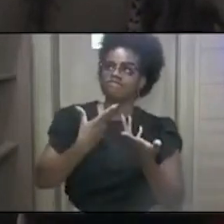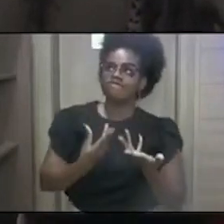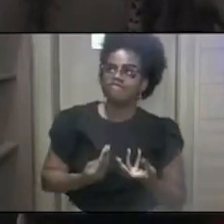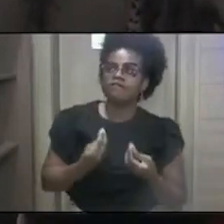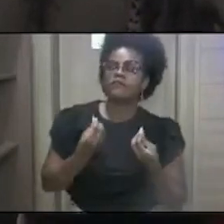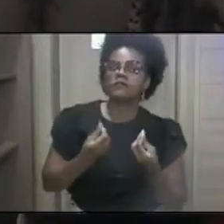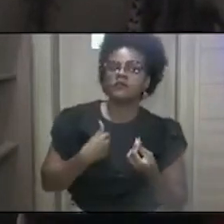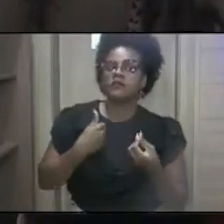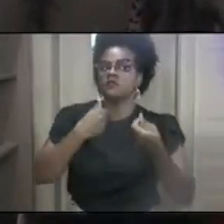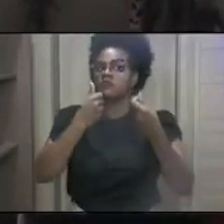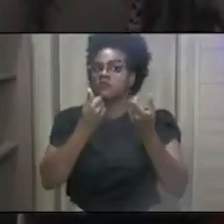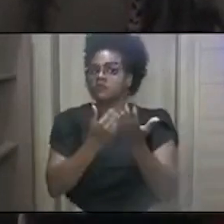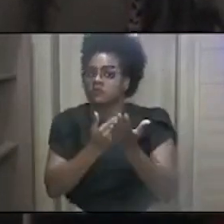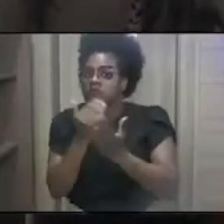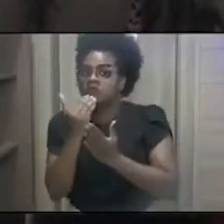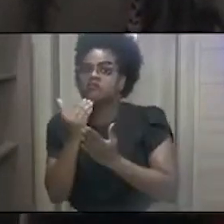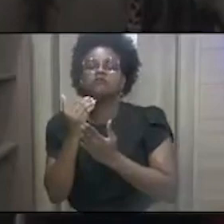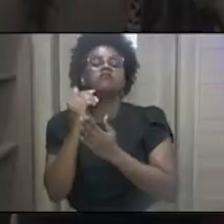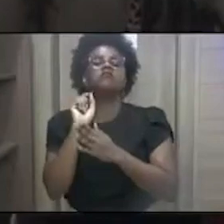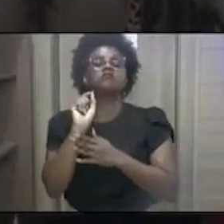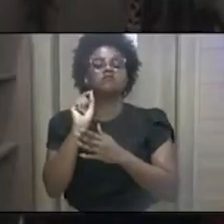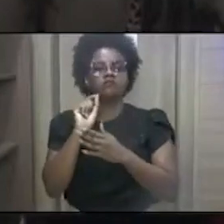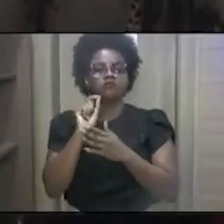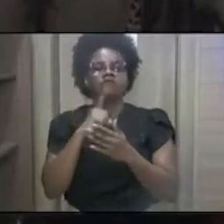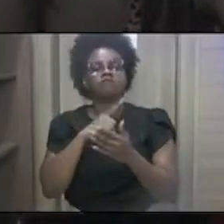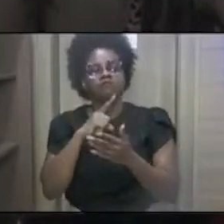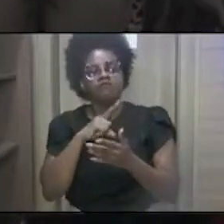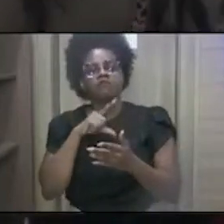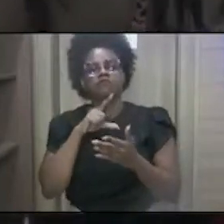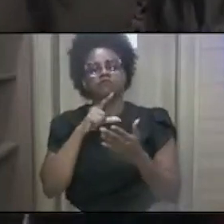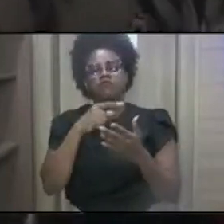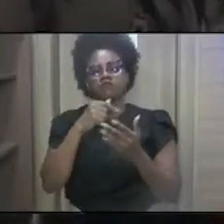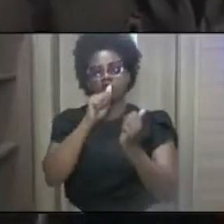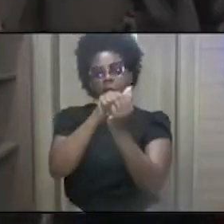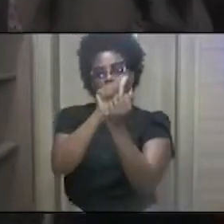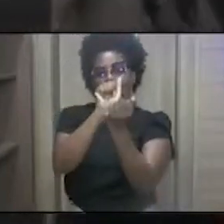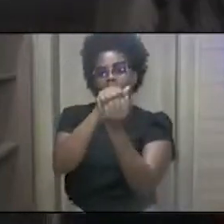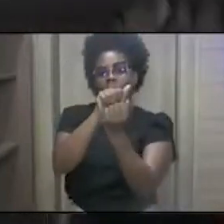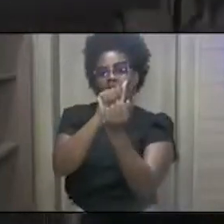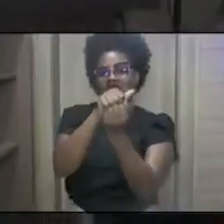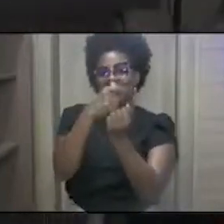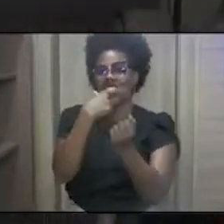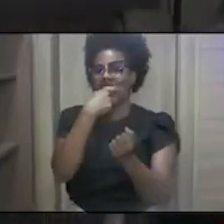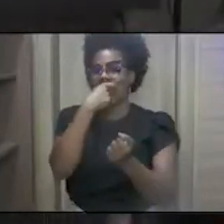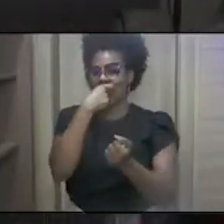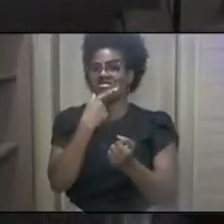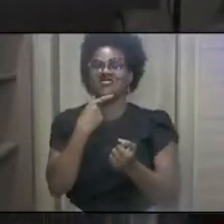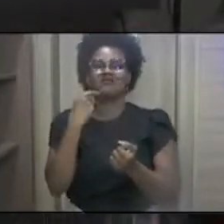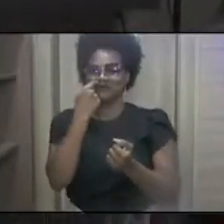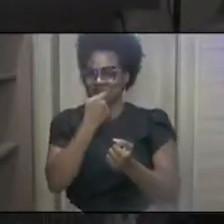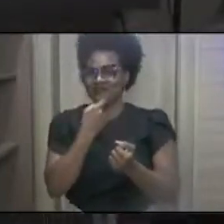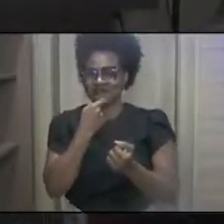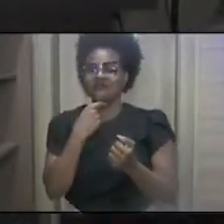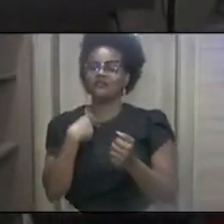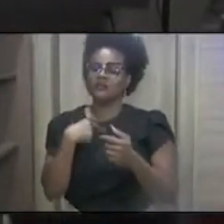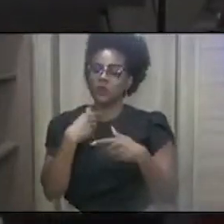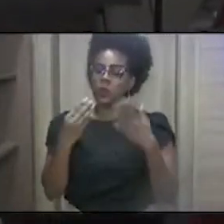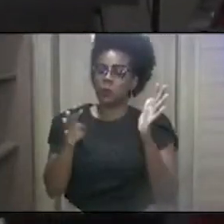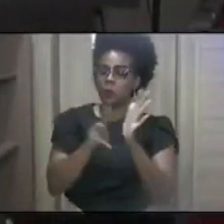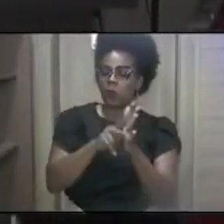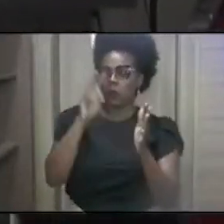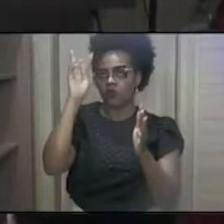de chegada, se refere a um objeto, né, que é a prótese dentária, que, na perspectiva de uma